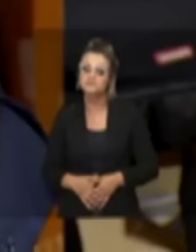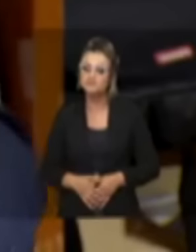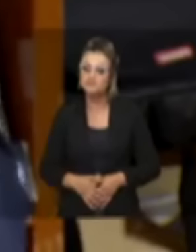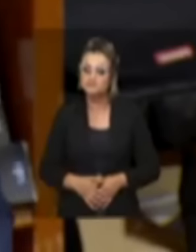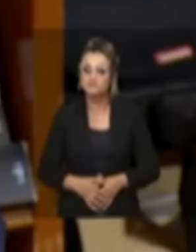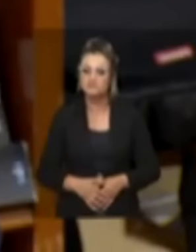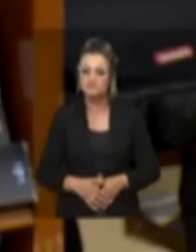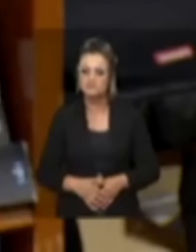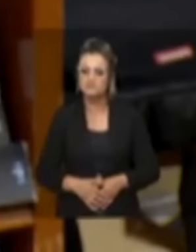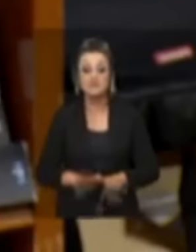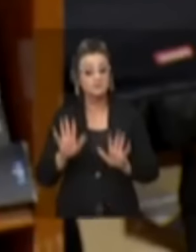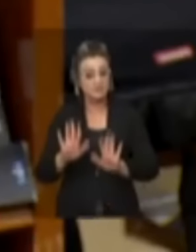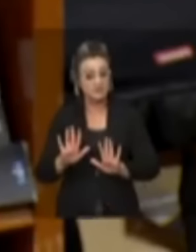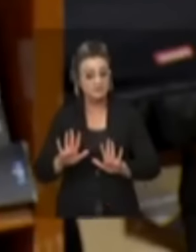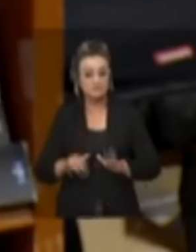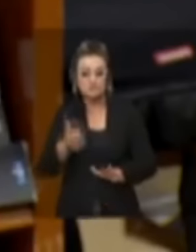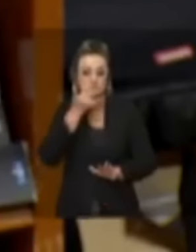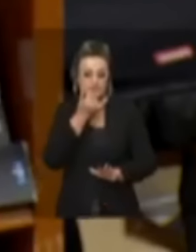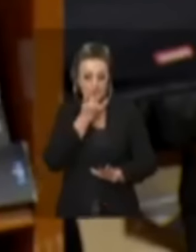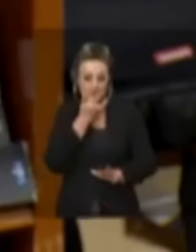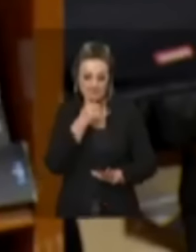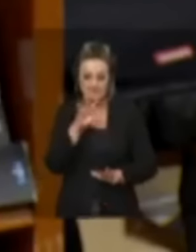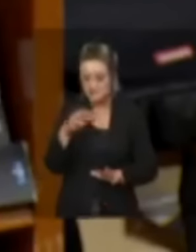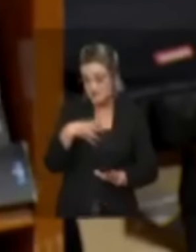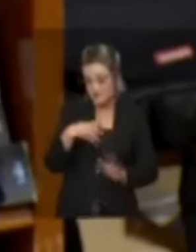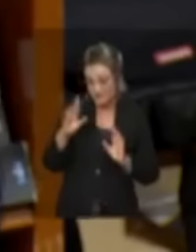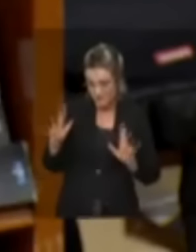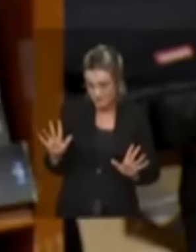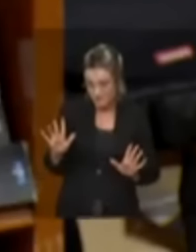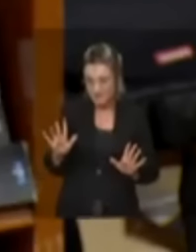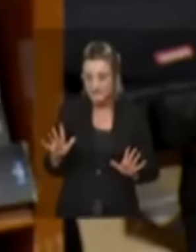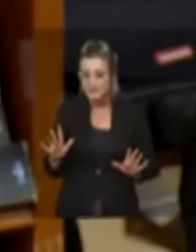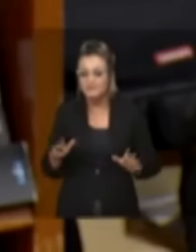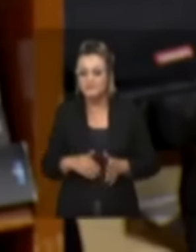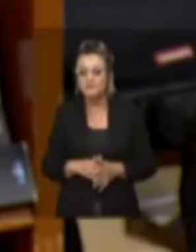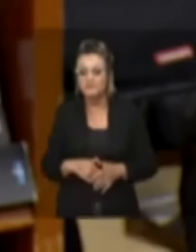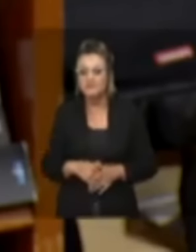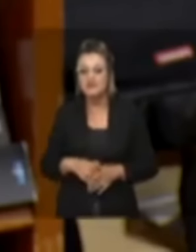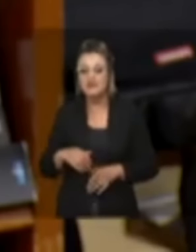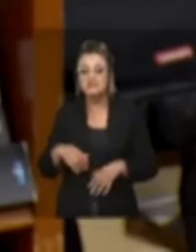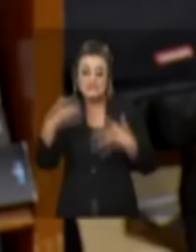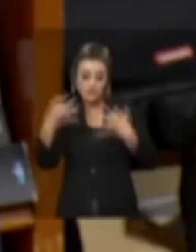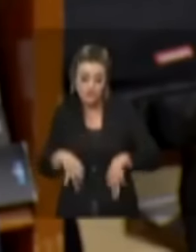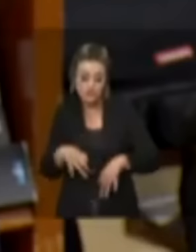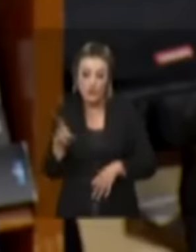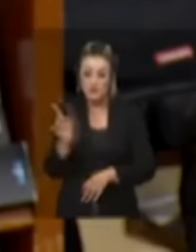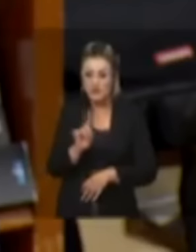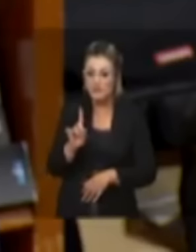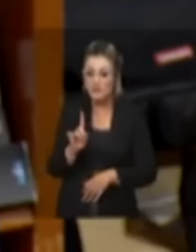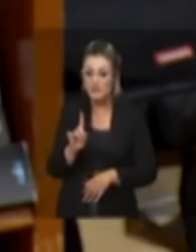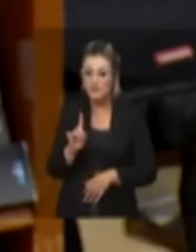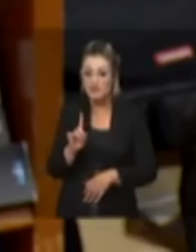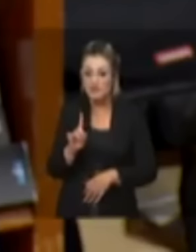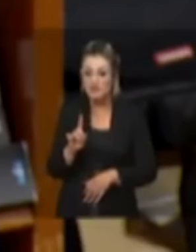transição mas em todas as Vas de quem entenda Diferentemente Justiça ou não Justiça não é um critério